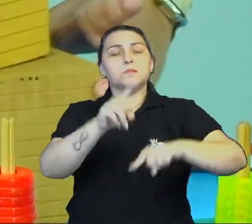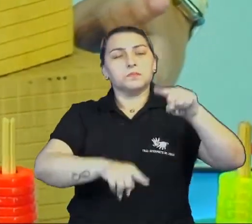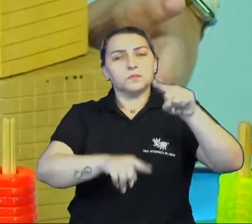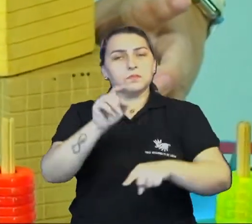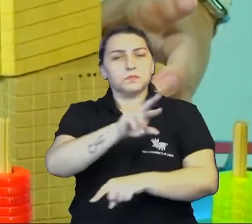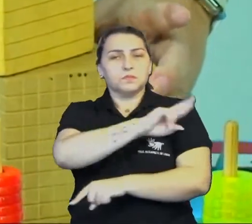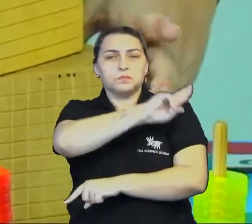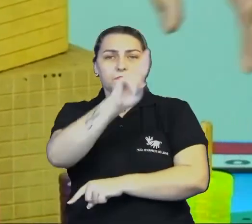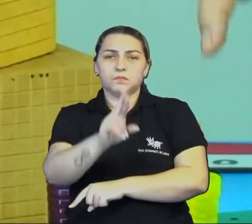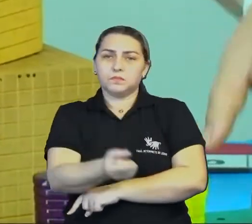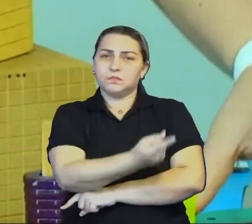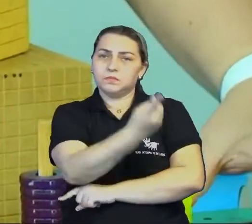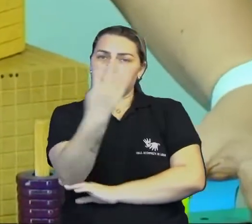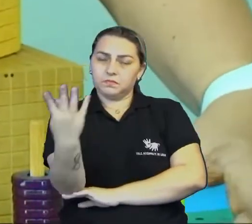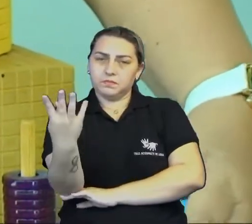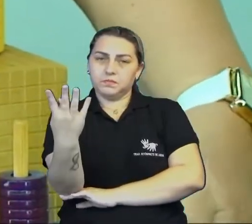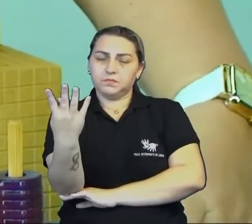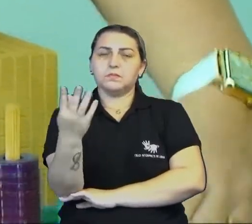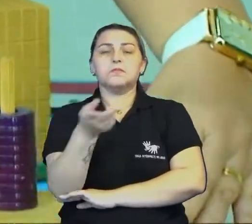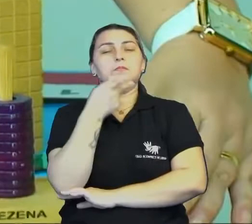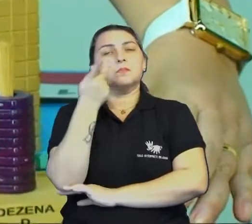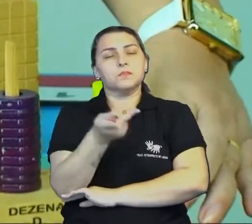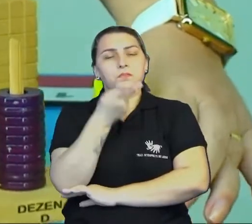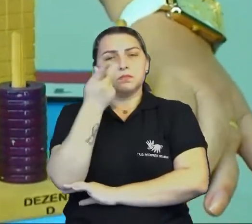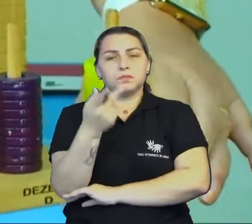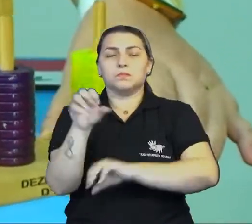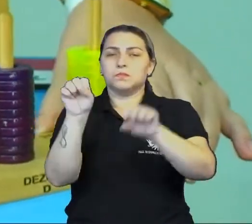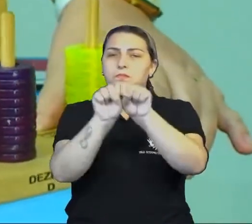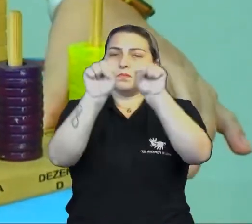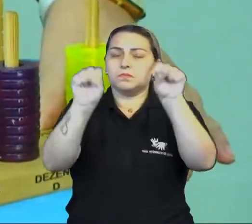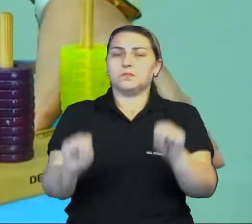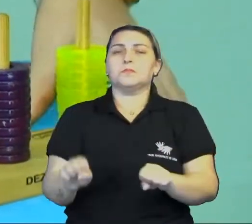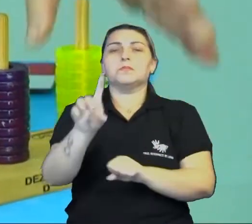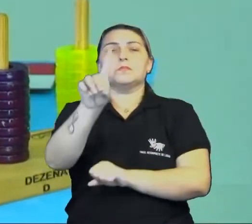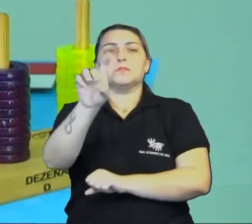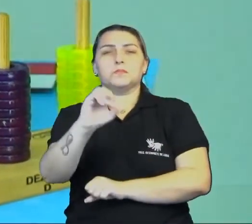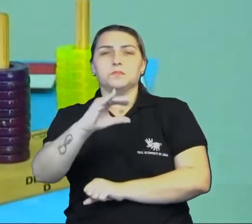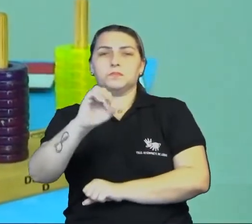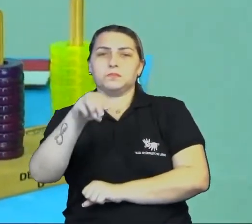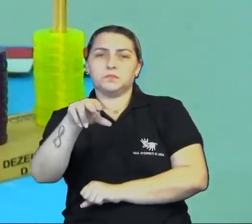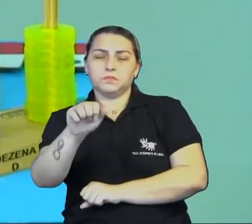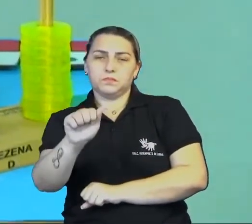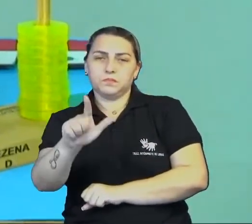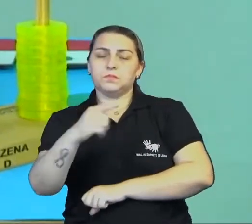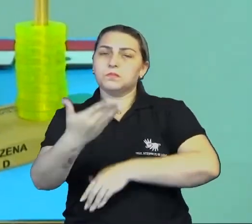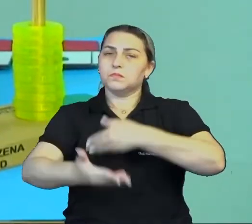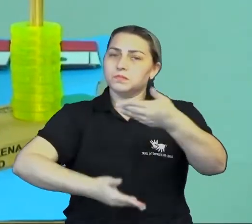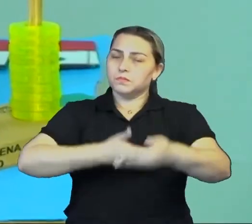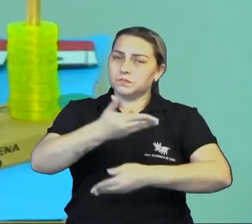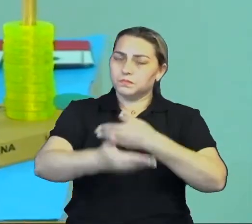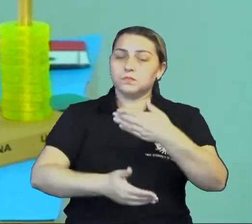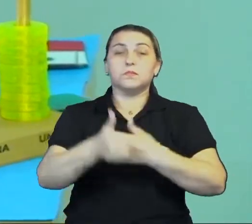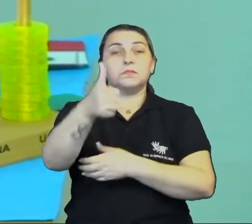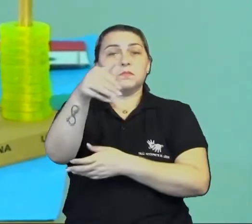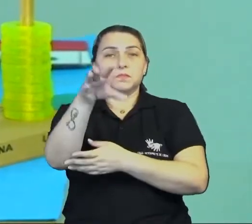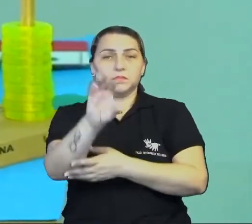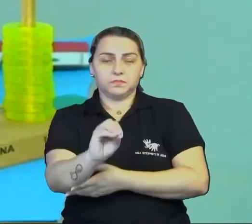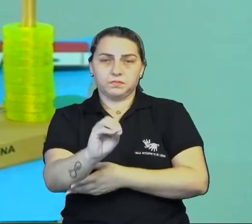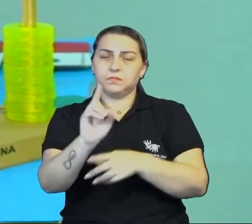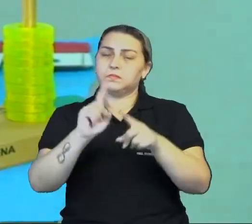uma quantidade. Quando nós falamos de sistema de numeração decimal, ele está relacionado a 10,